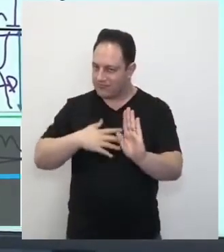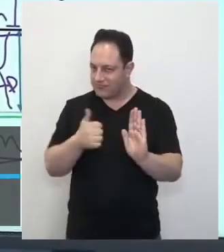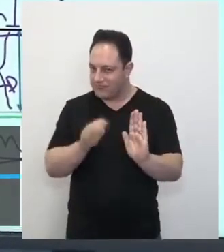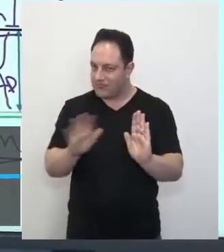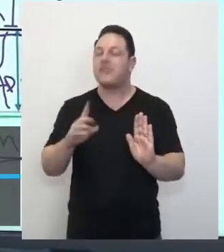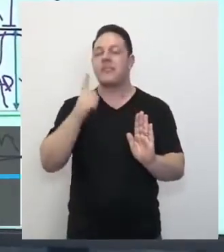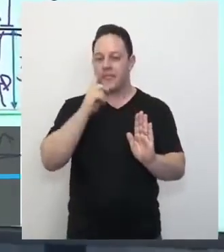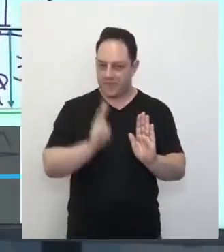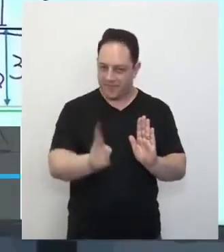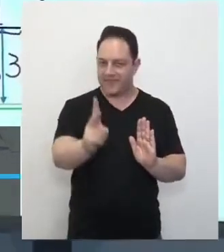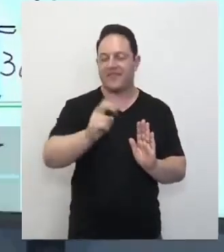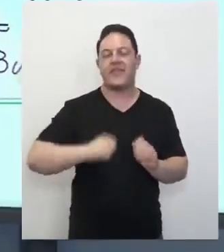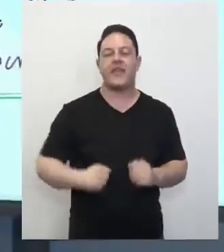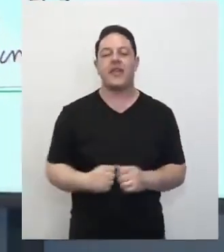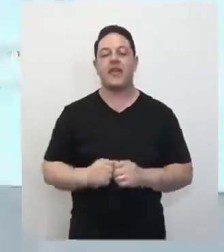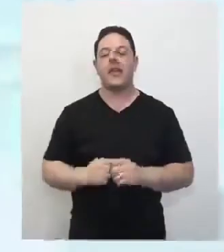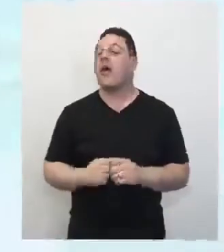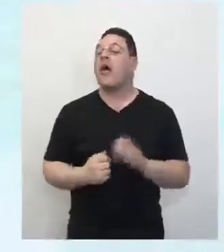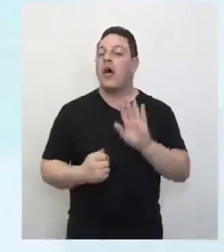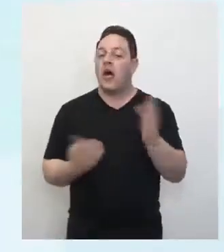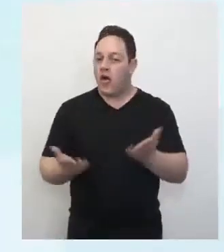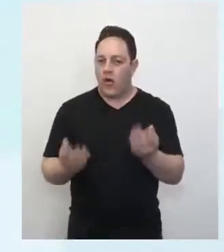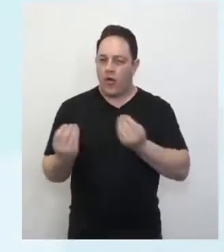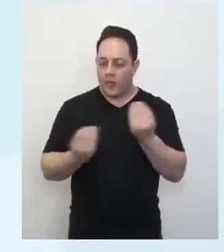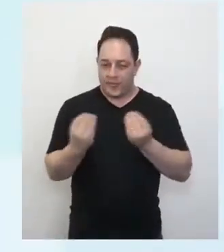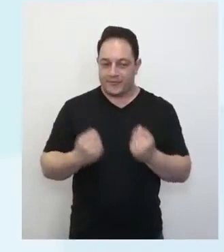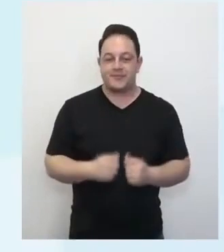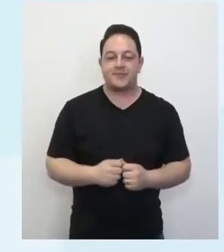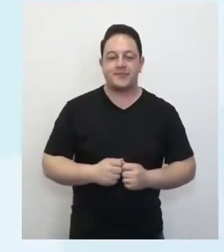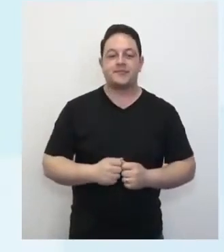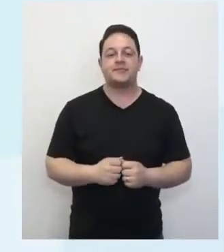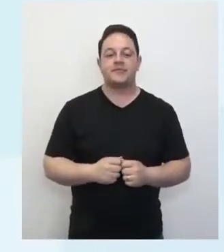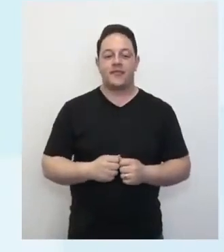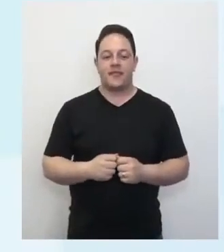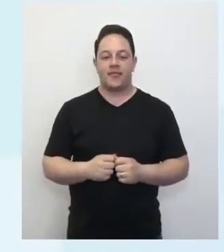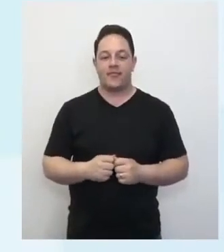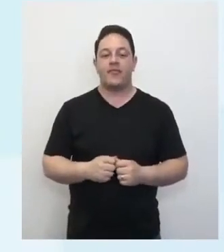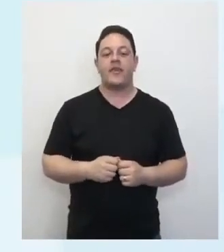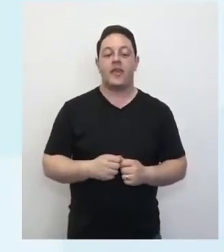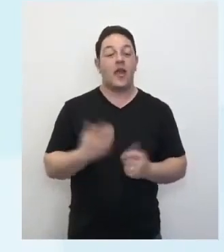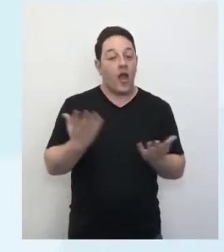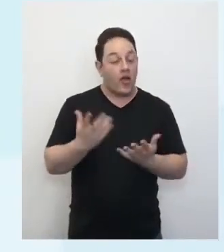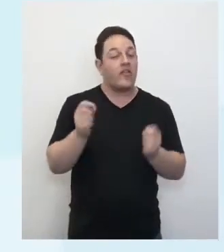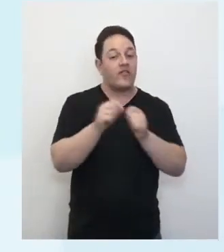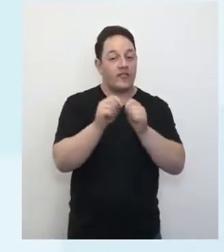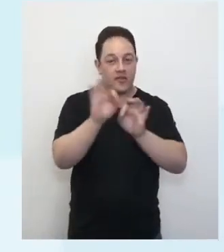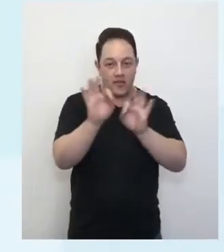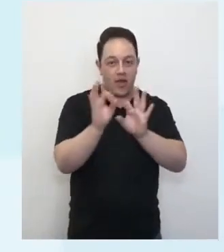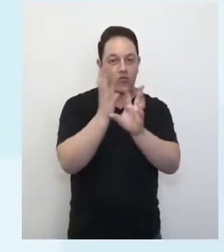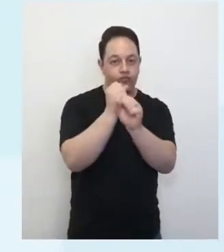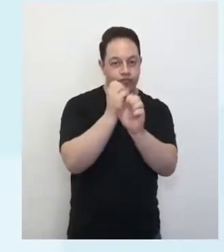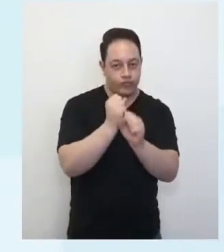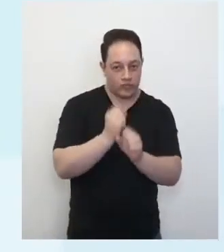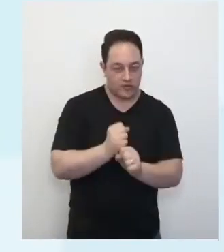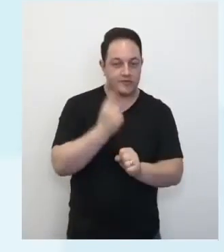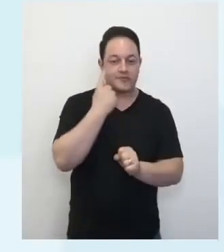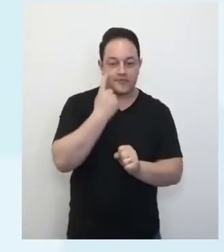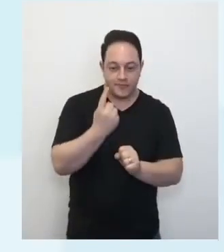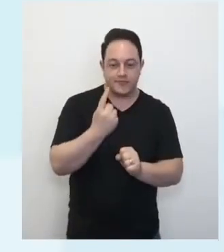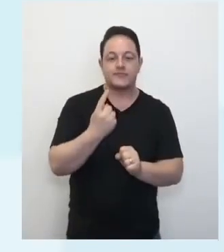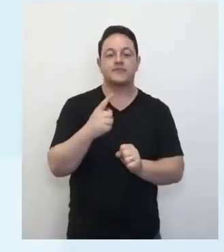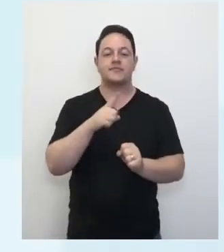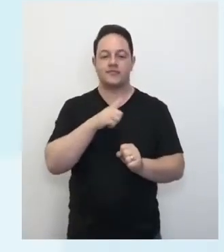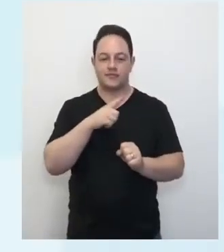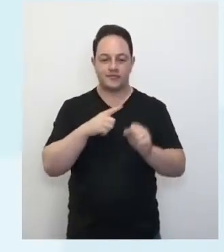então tá bom então agora o que que eu vou fazer eu vou pegar e calcular a relação